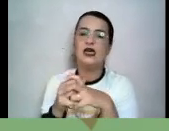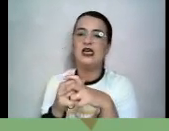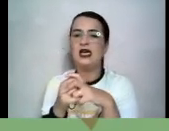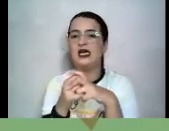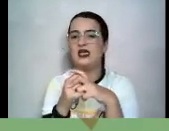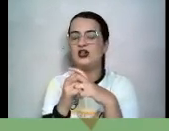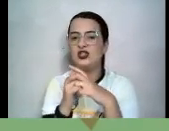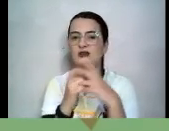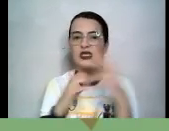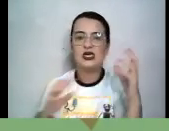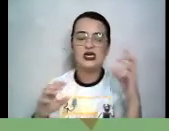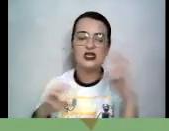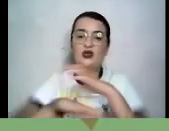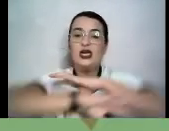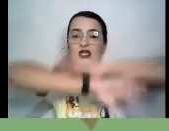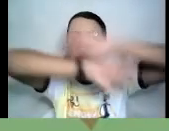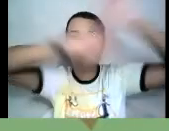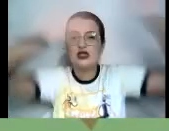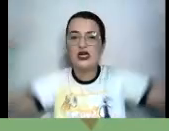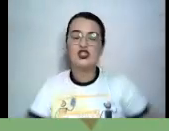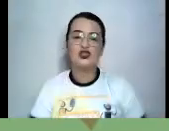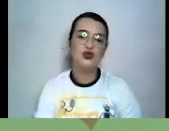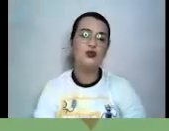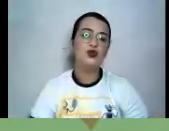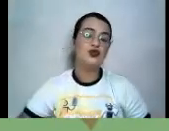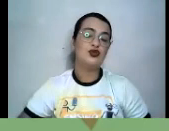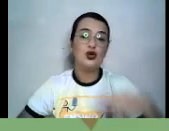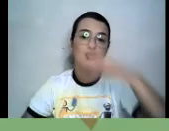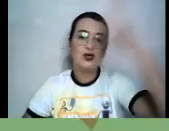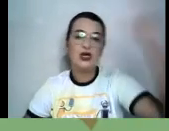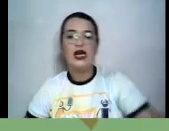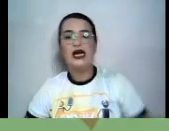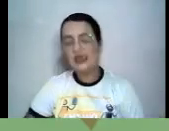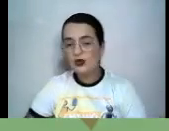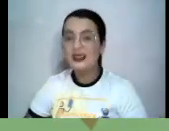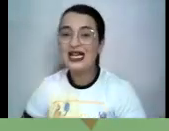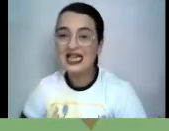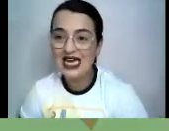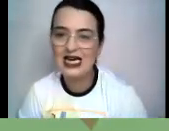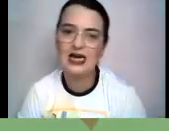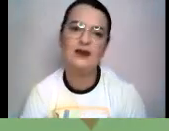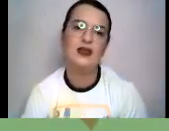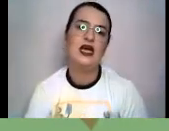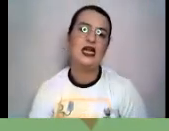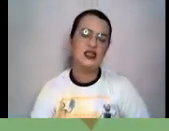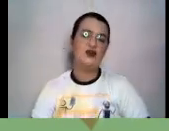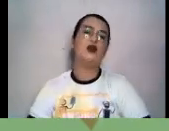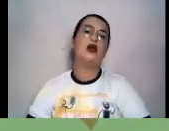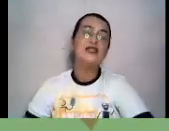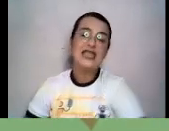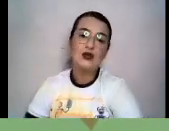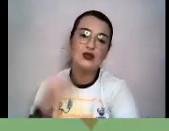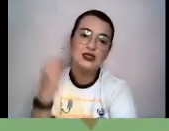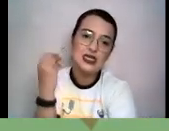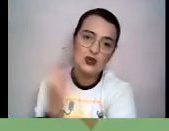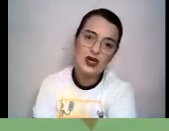né? E aí nós temos aqui, durante o contexto no mundo todo, a Segunda Guerra, ela teve o quê?